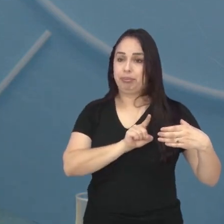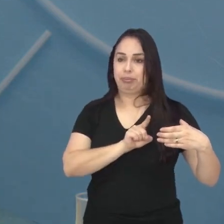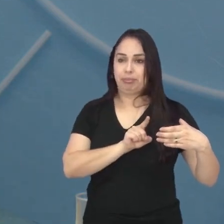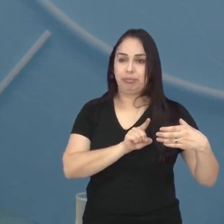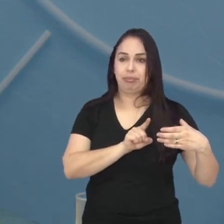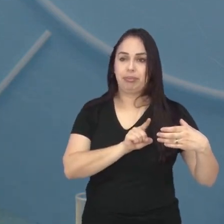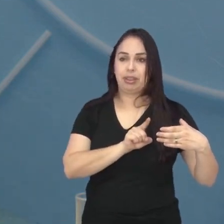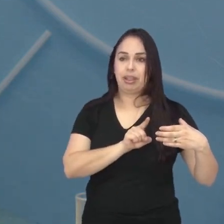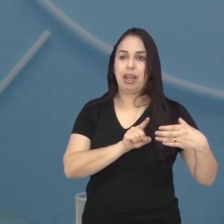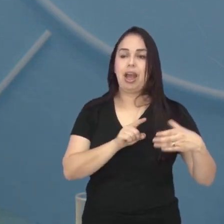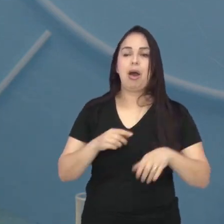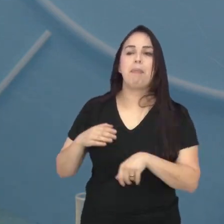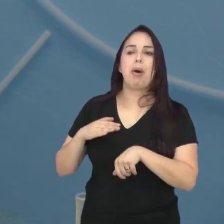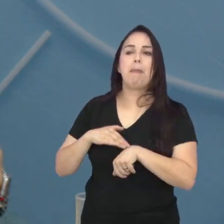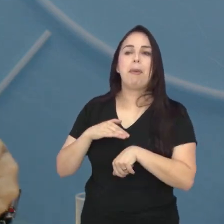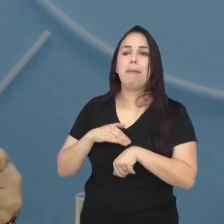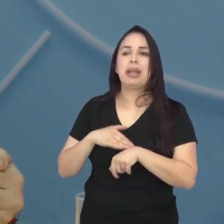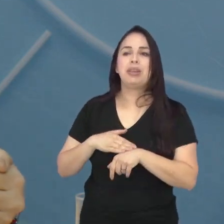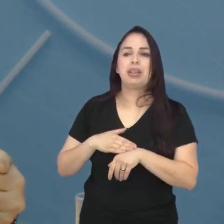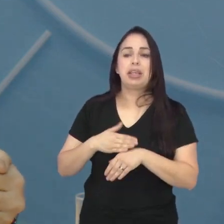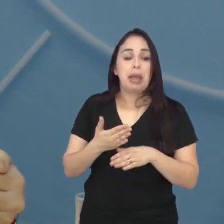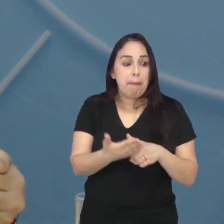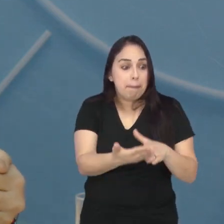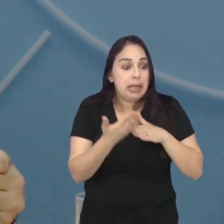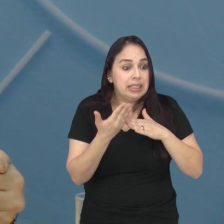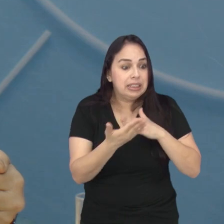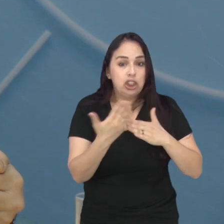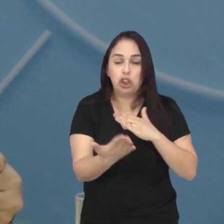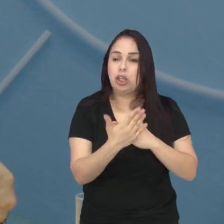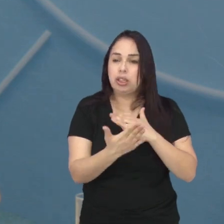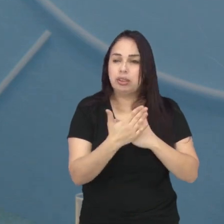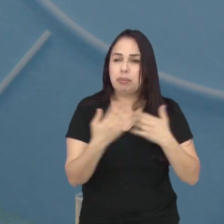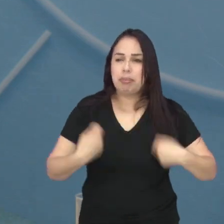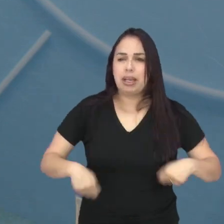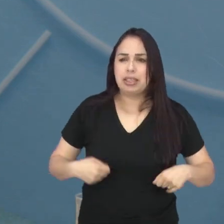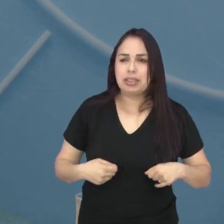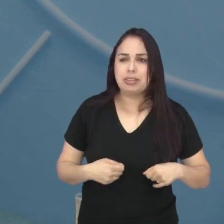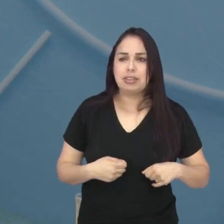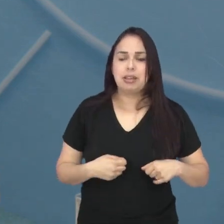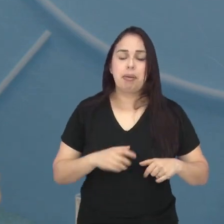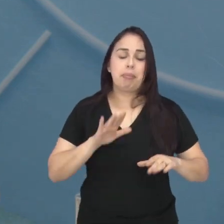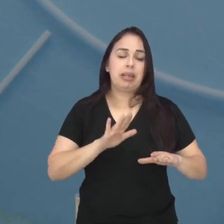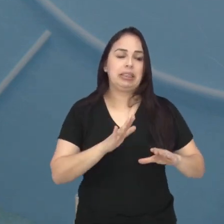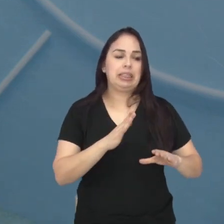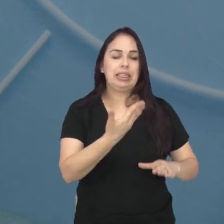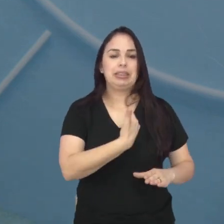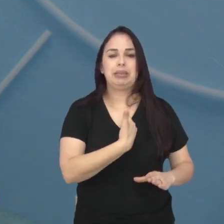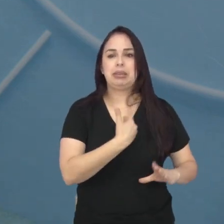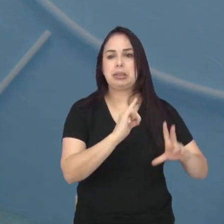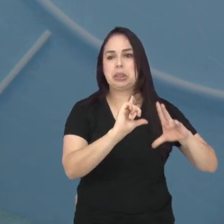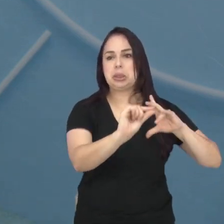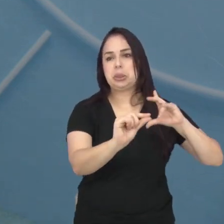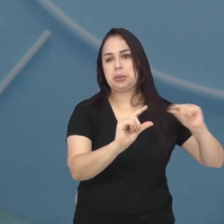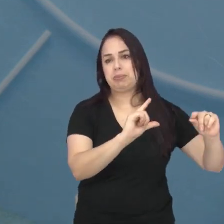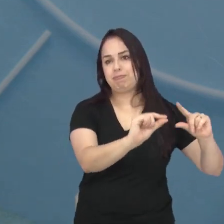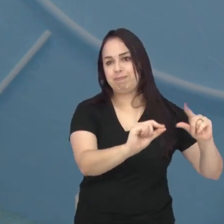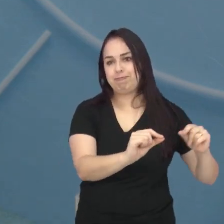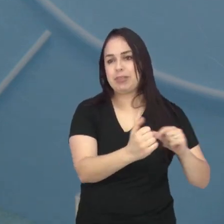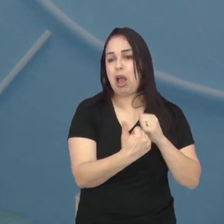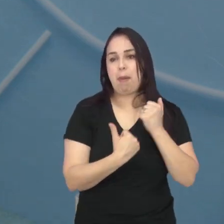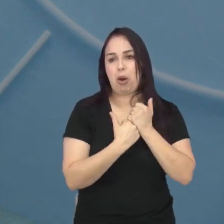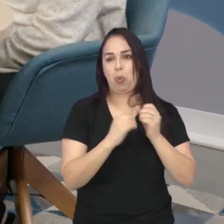E então, é o momento que a pessoa mais precisa das amigas e nem todas as amigas dão esse